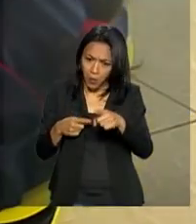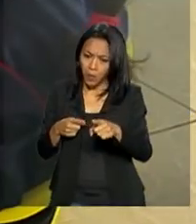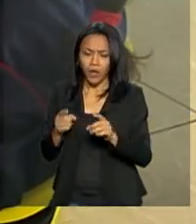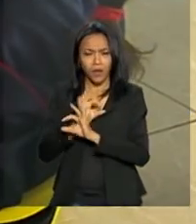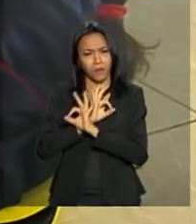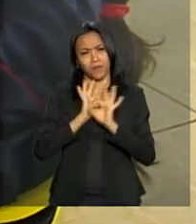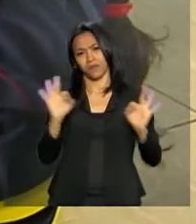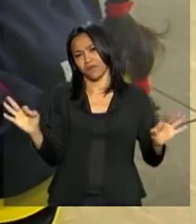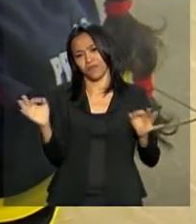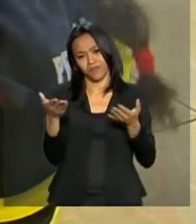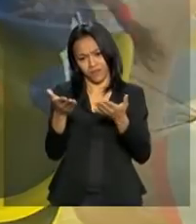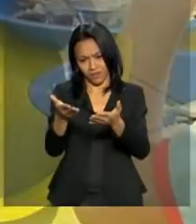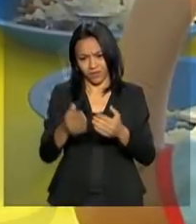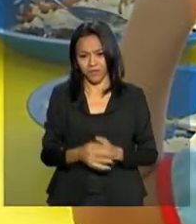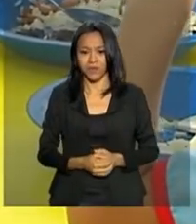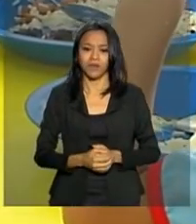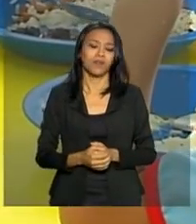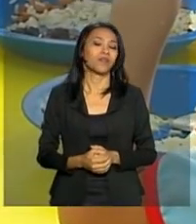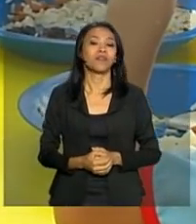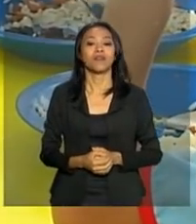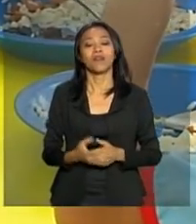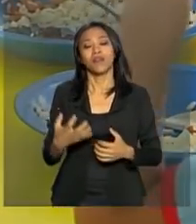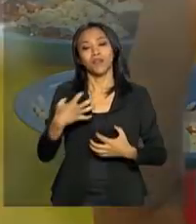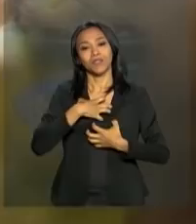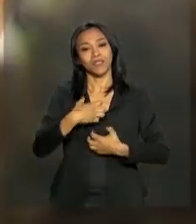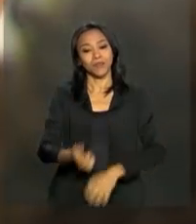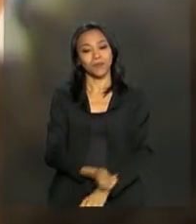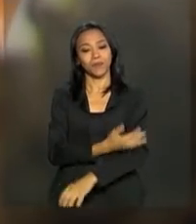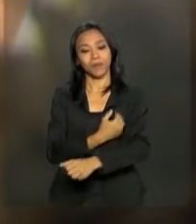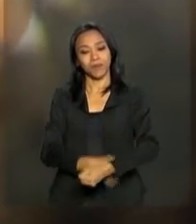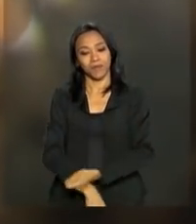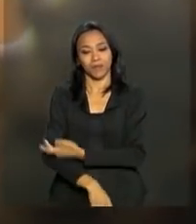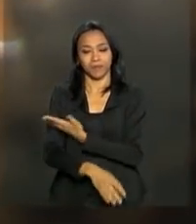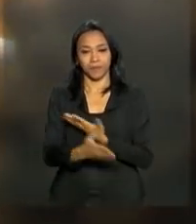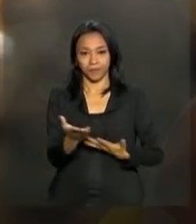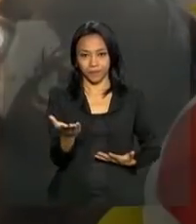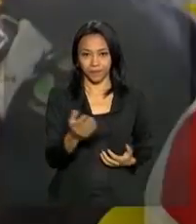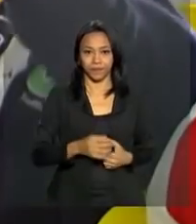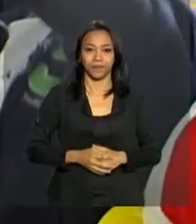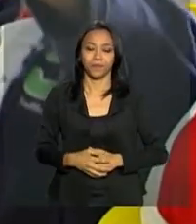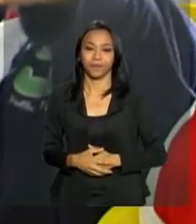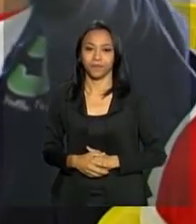é ótimo fico emocionada né